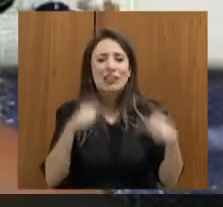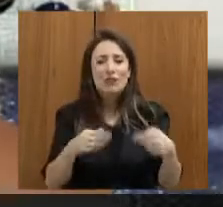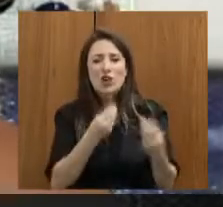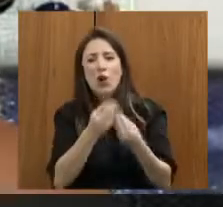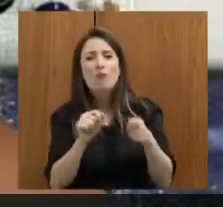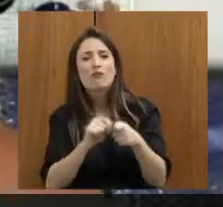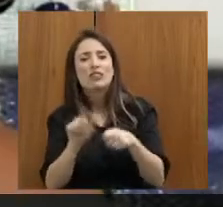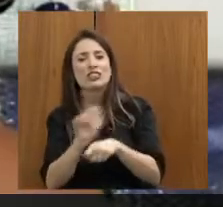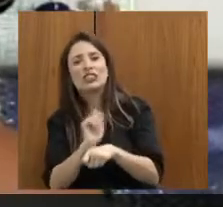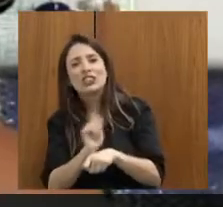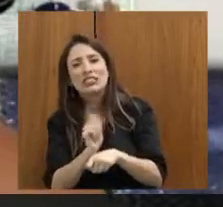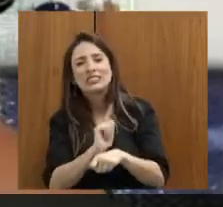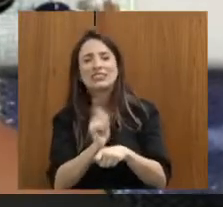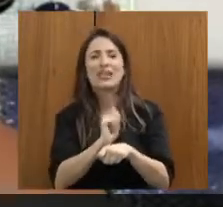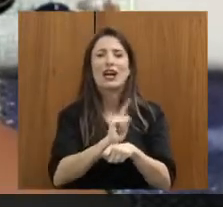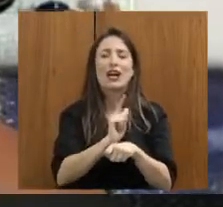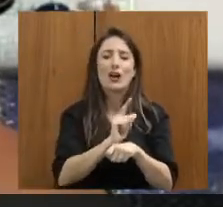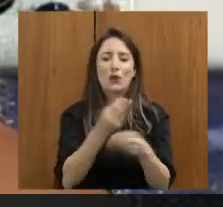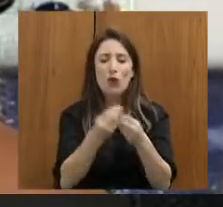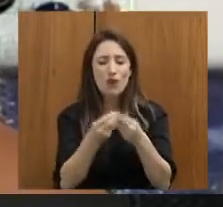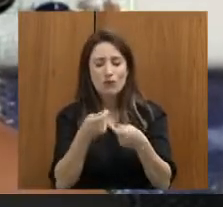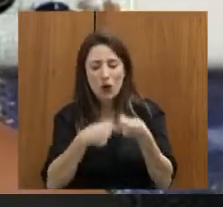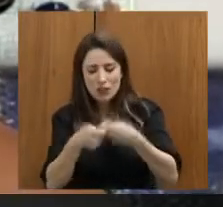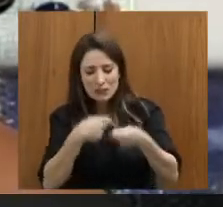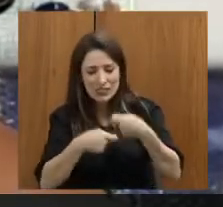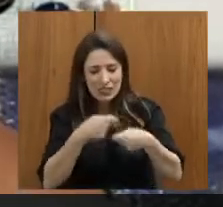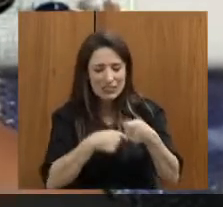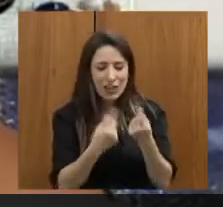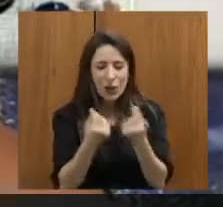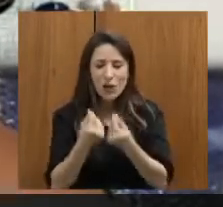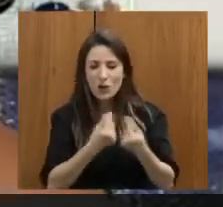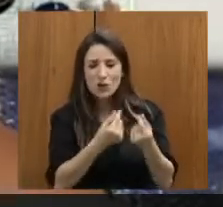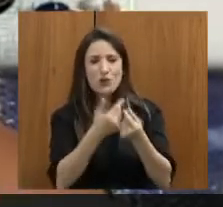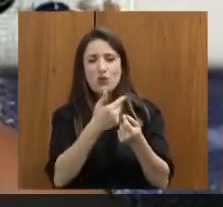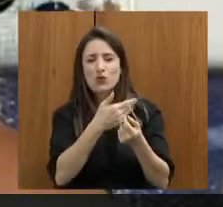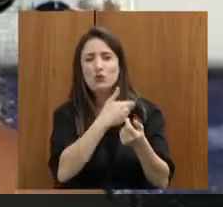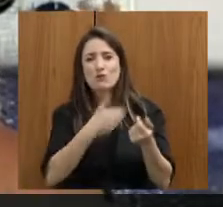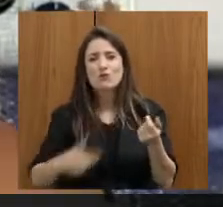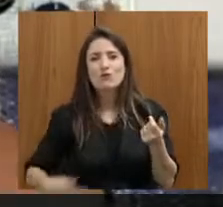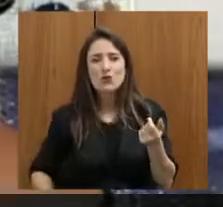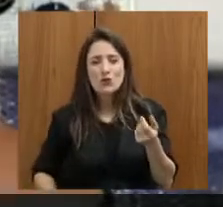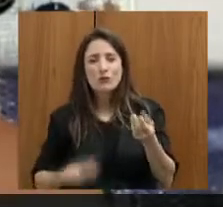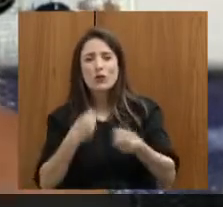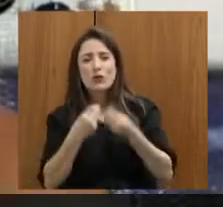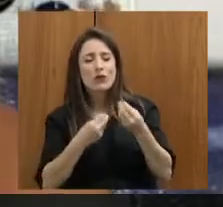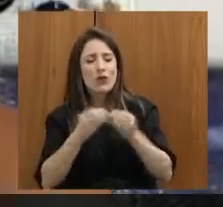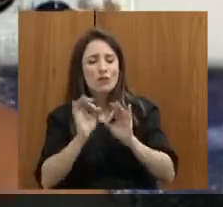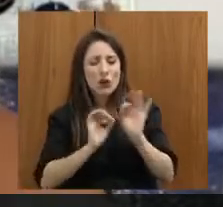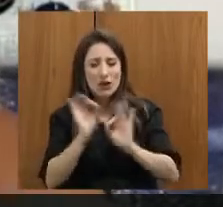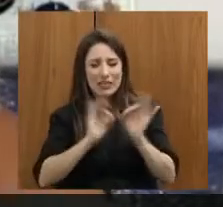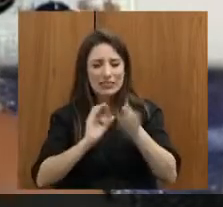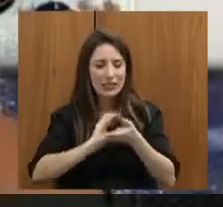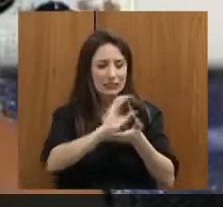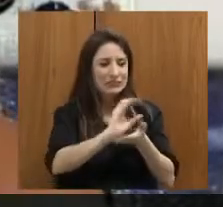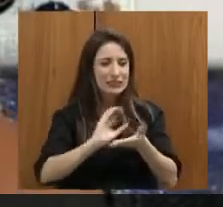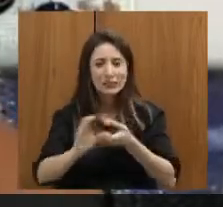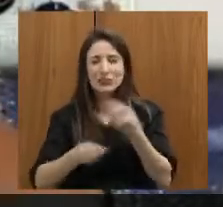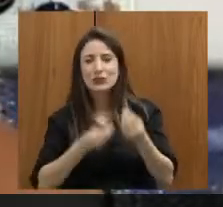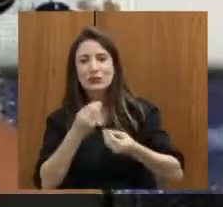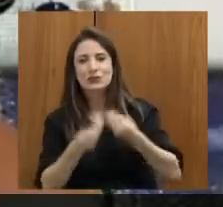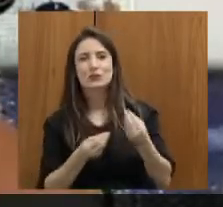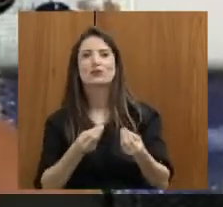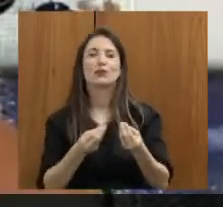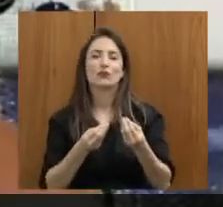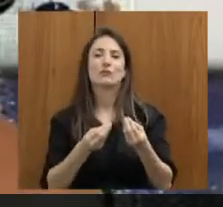gestão de Públicos como comunidades que são é organizada por outros princípios outros não como